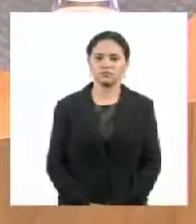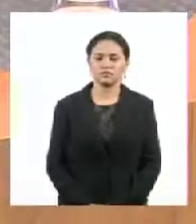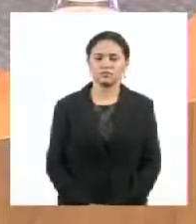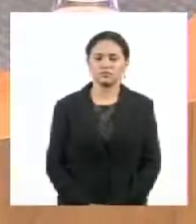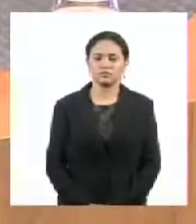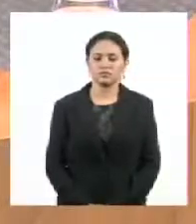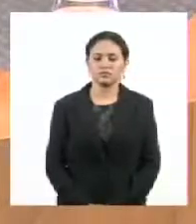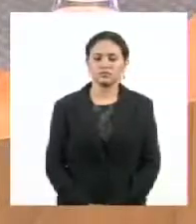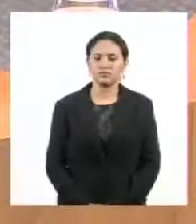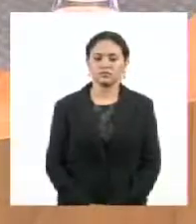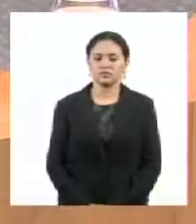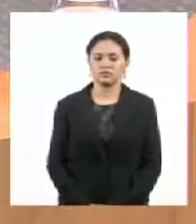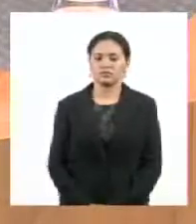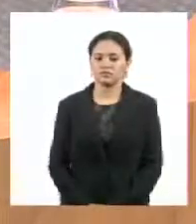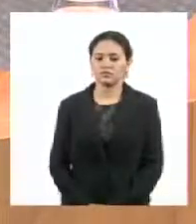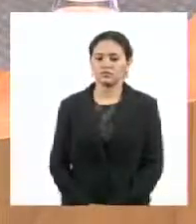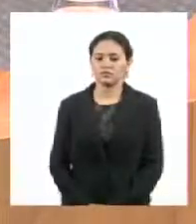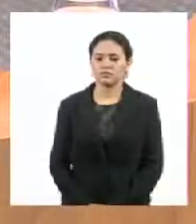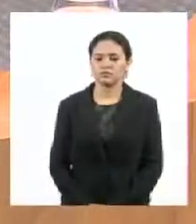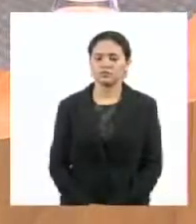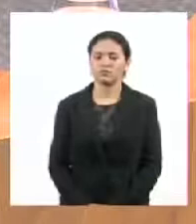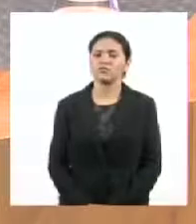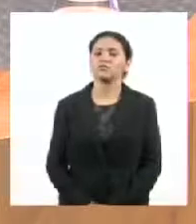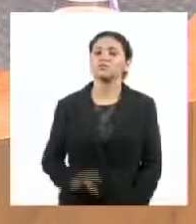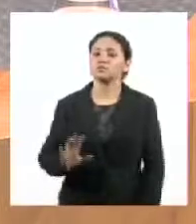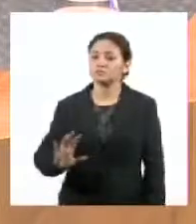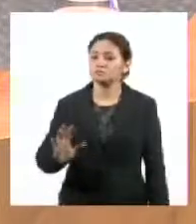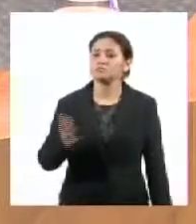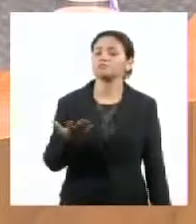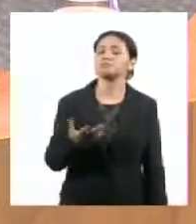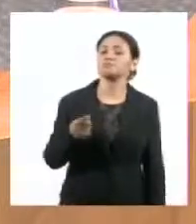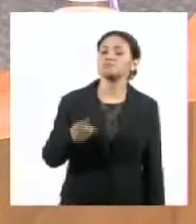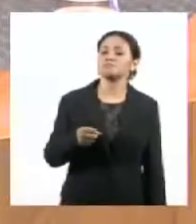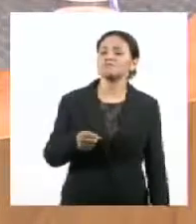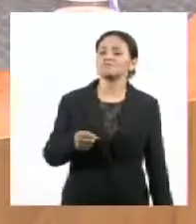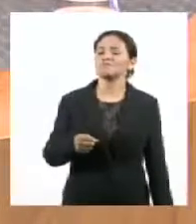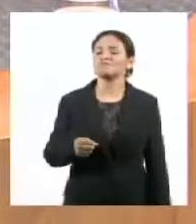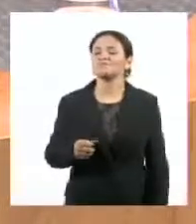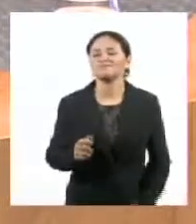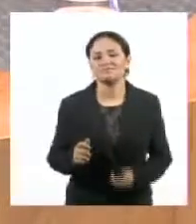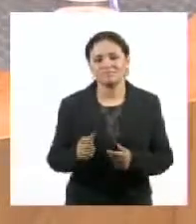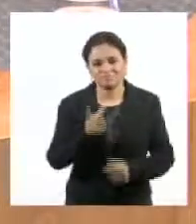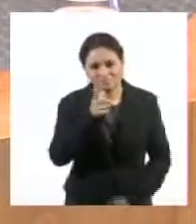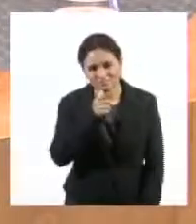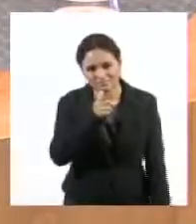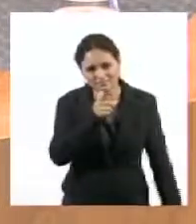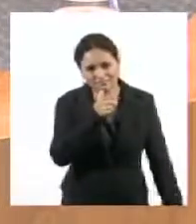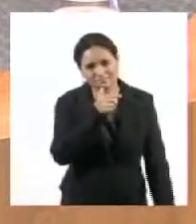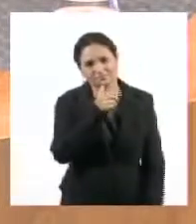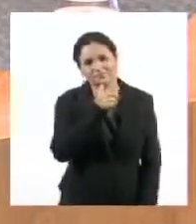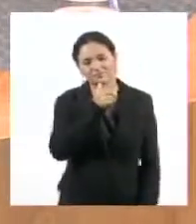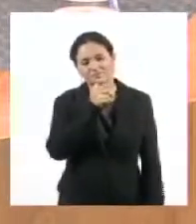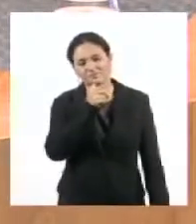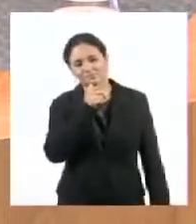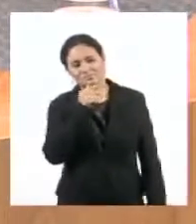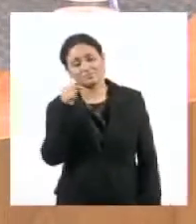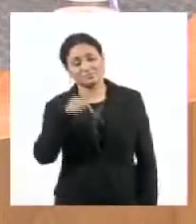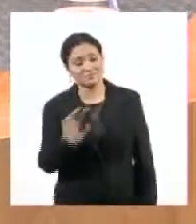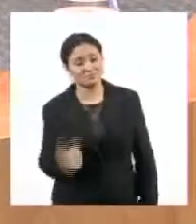no bilionário comércio de água que se voltou para o estado do Maranhão.